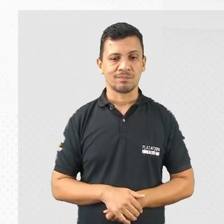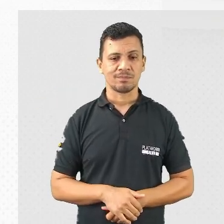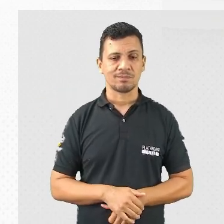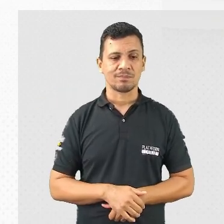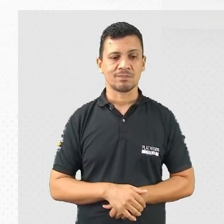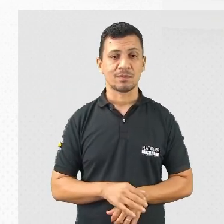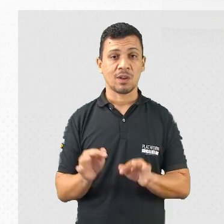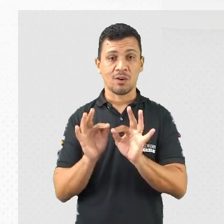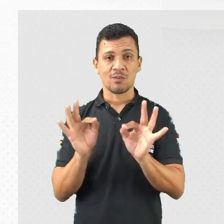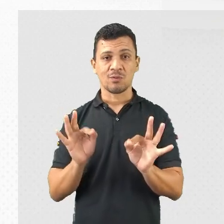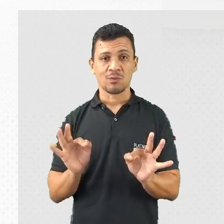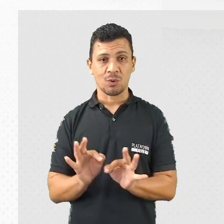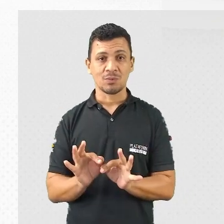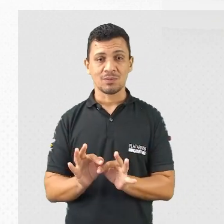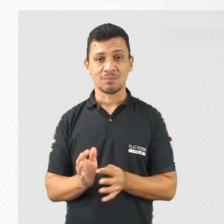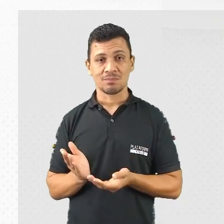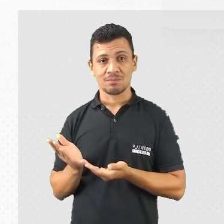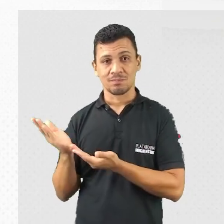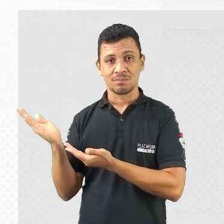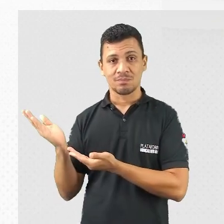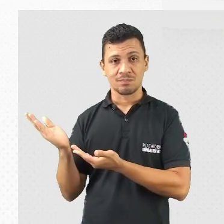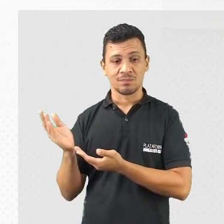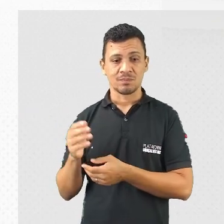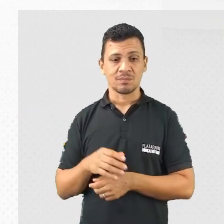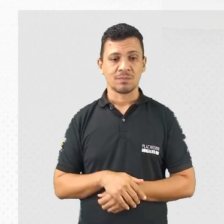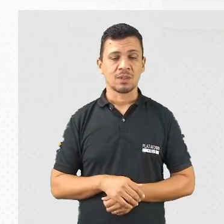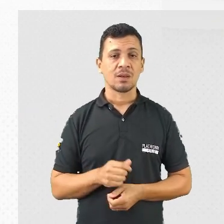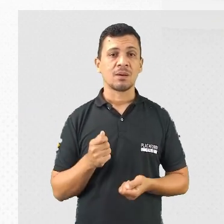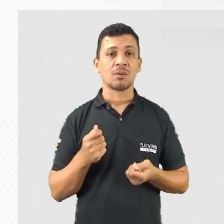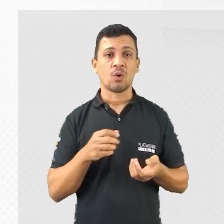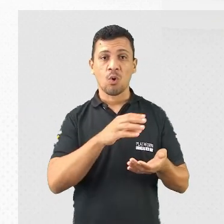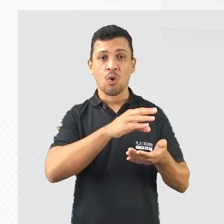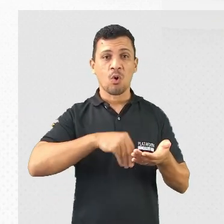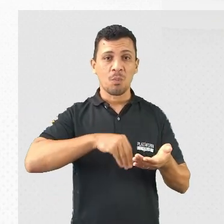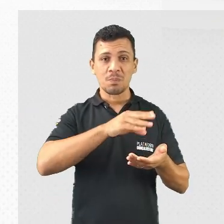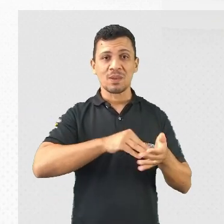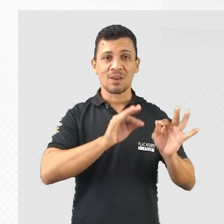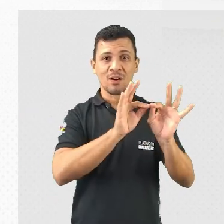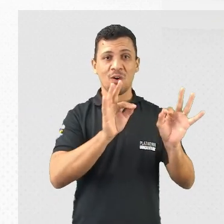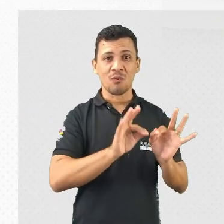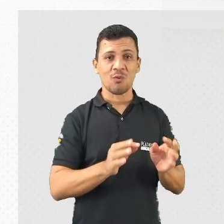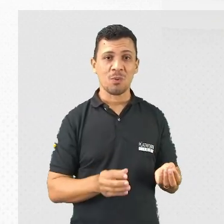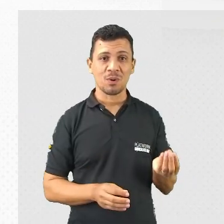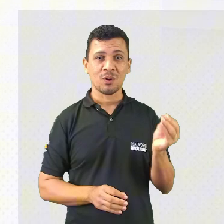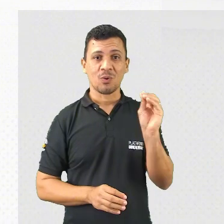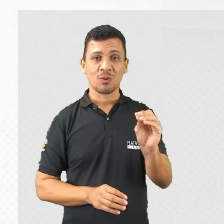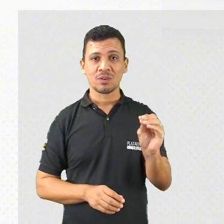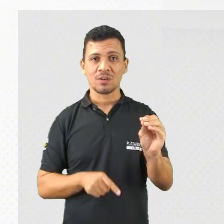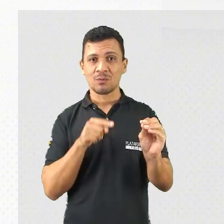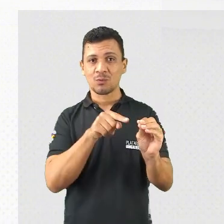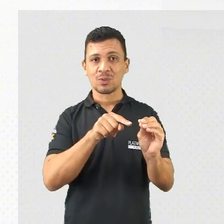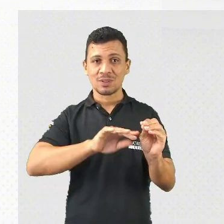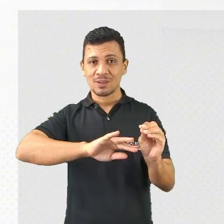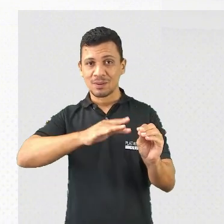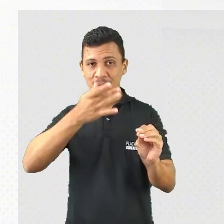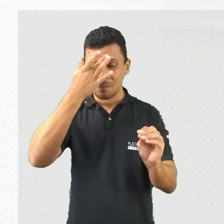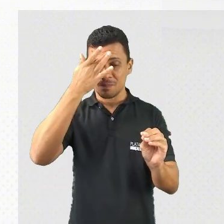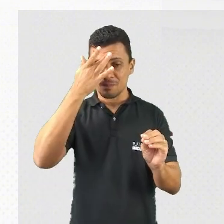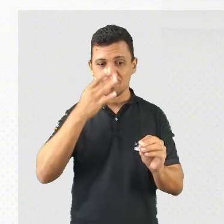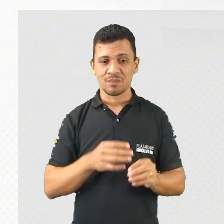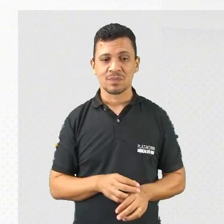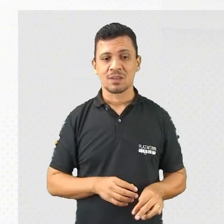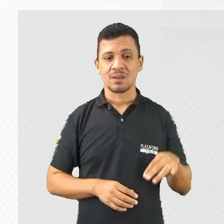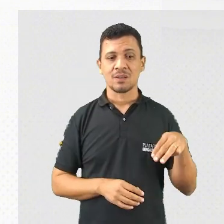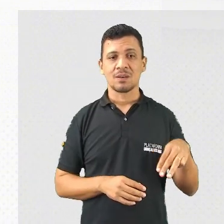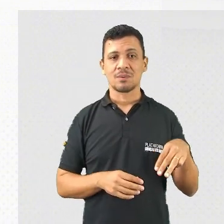Para nossa formulazinha, né? Toda vez que você fizer o exercício, você copia a fórmula, bota do lado, porque você memoriza, ó. Capital